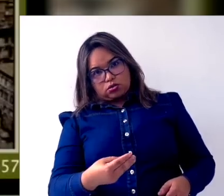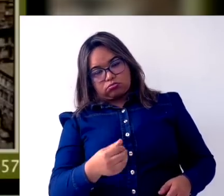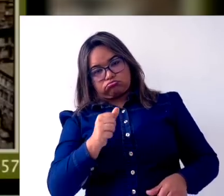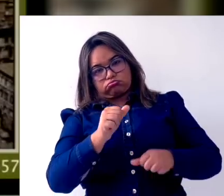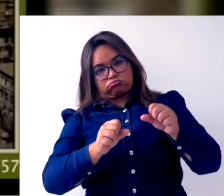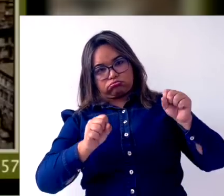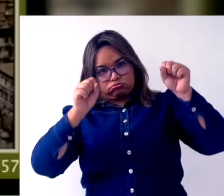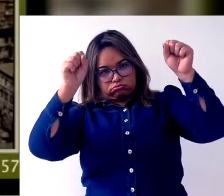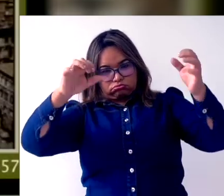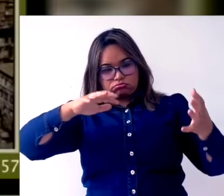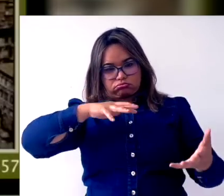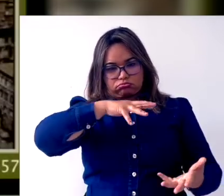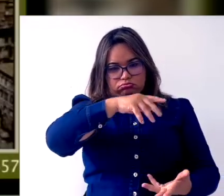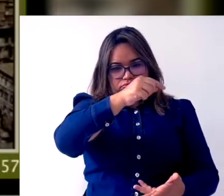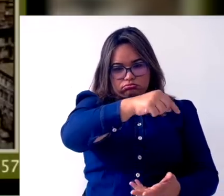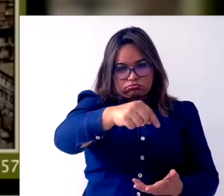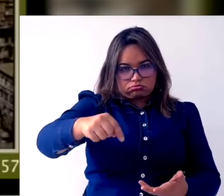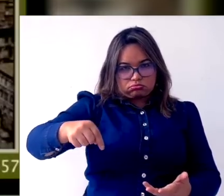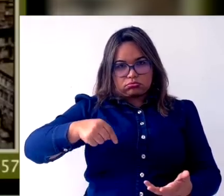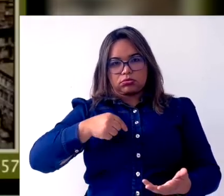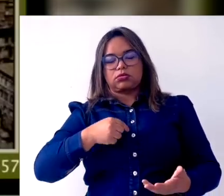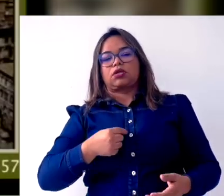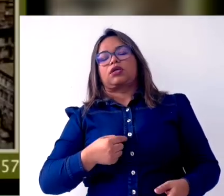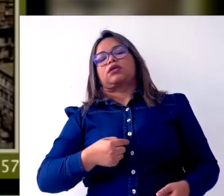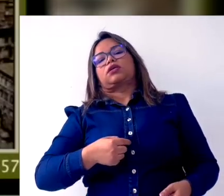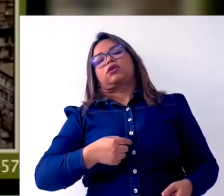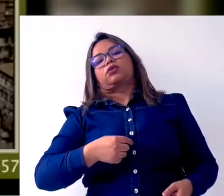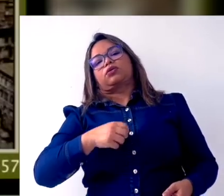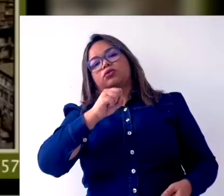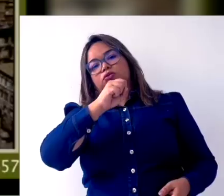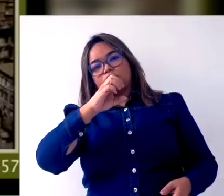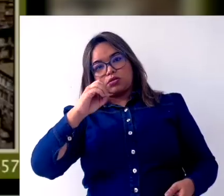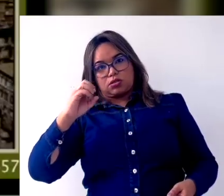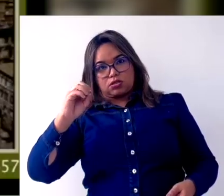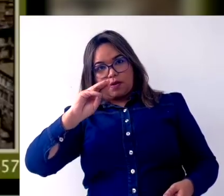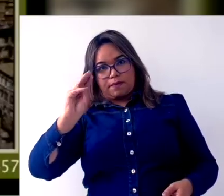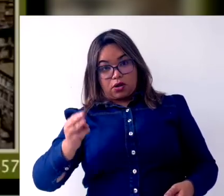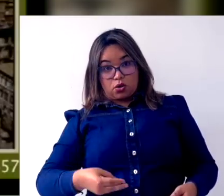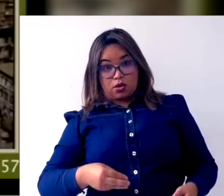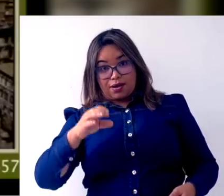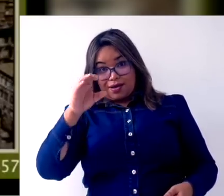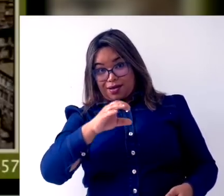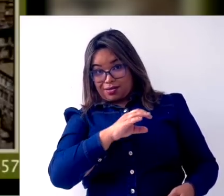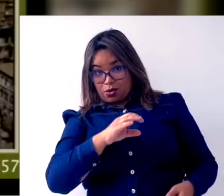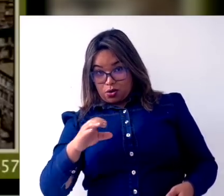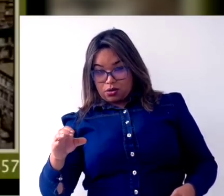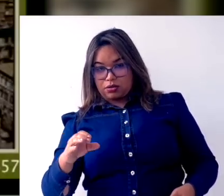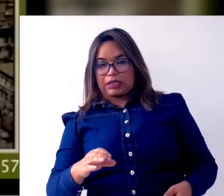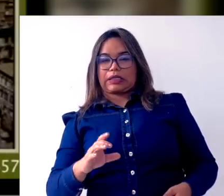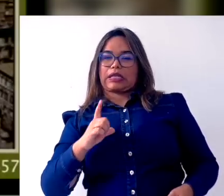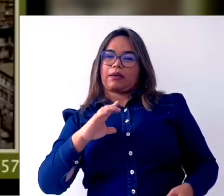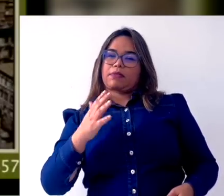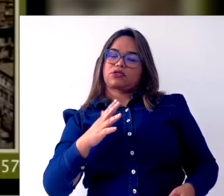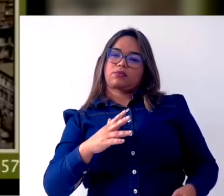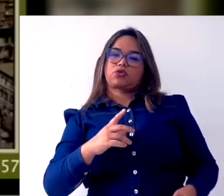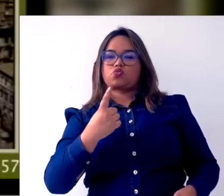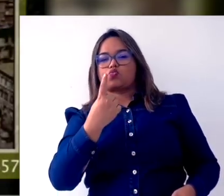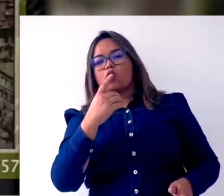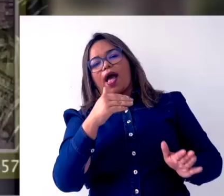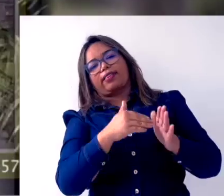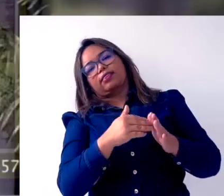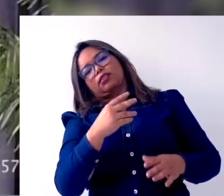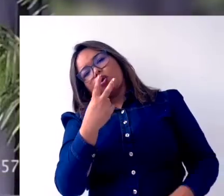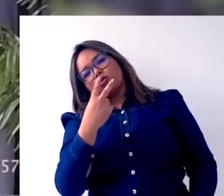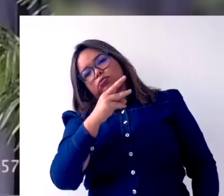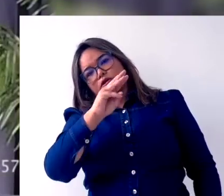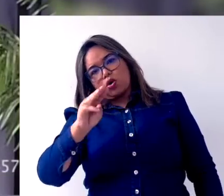e cerca de 800 milhões de católicos. De fato, há hoje entre 1 a 2 bilhões de católicos. Então,